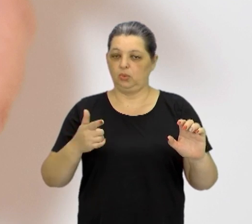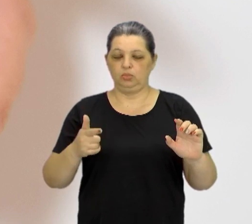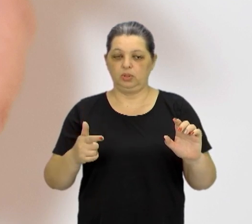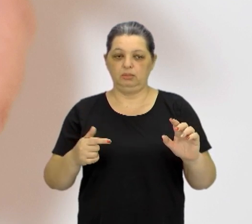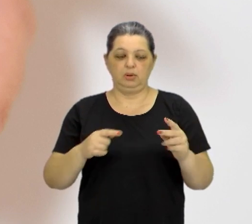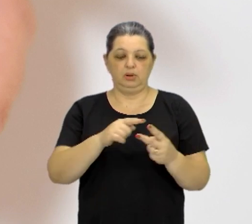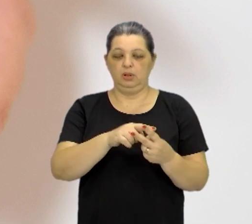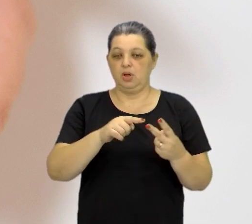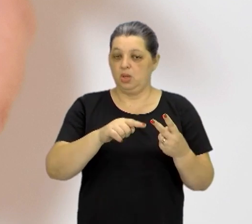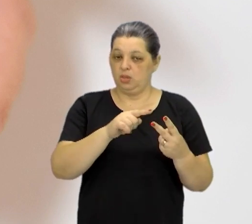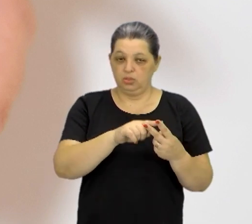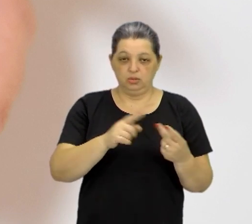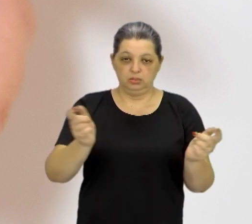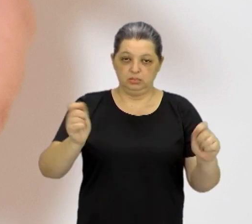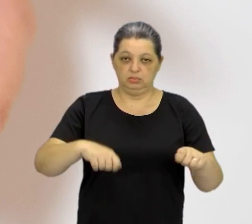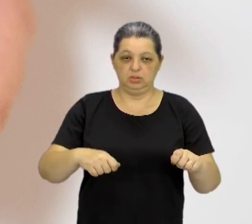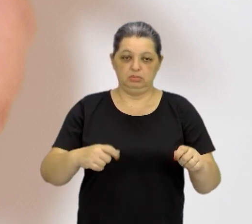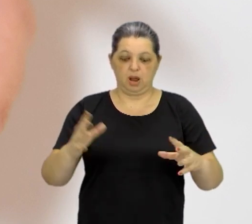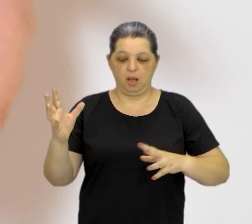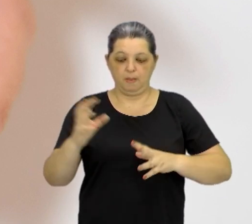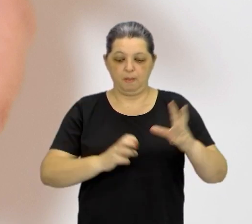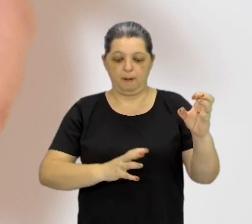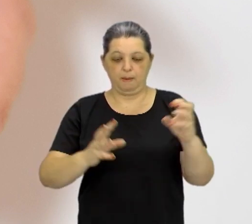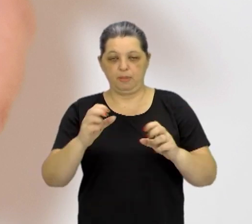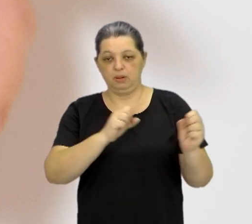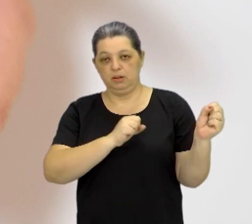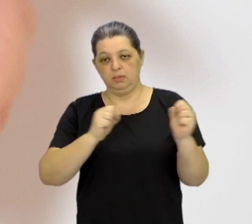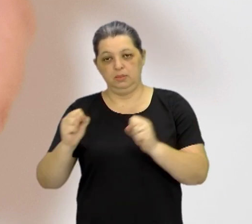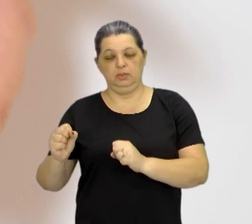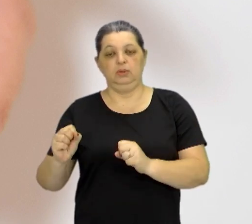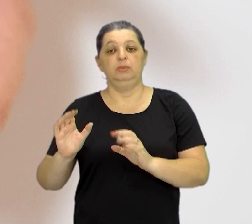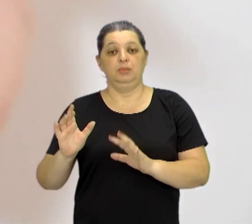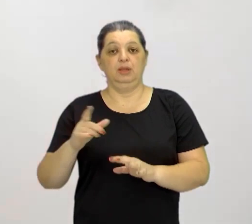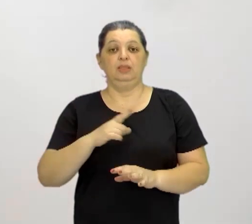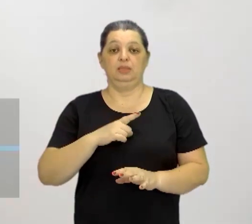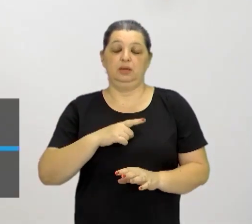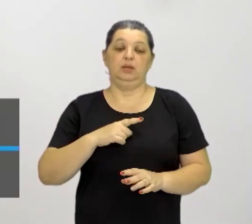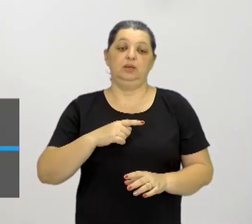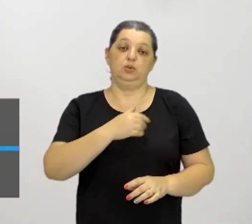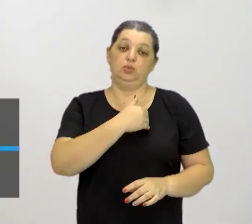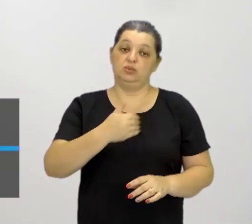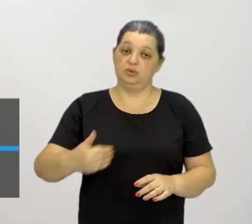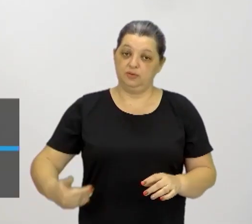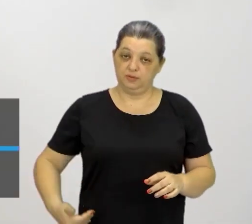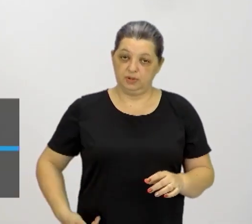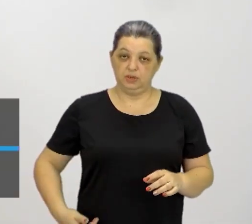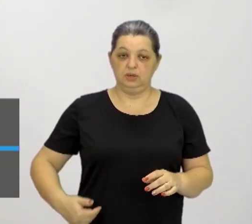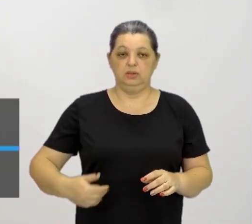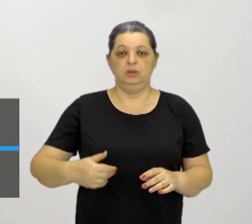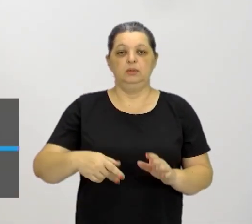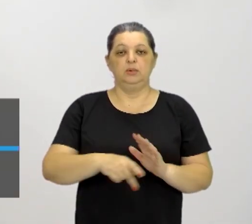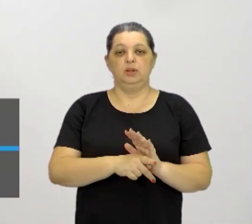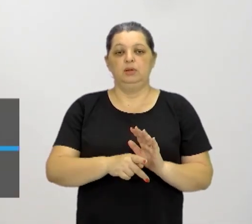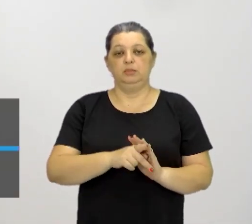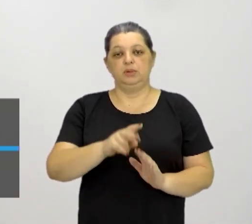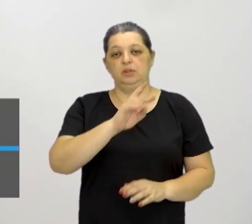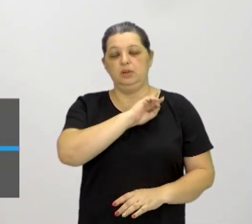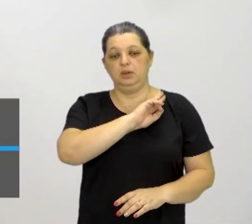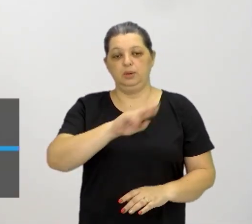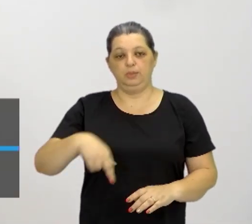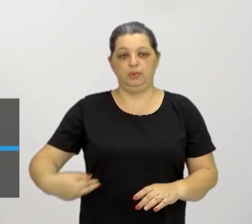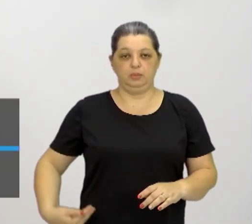duas superpotências brigando aí pelo poder, mas temos nos governos, nas repúblicas, os governos democráticos,